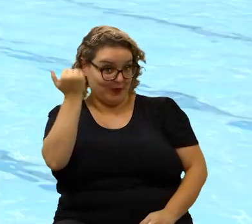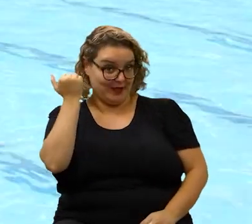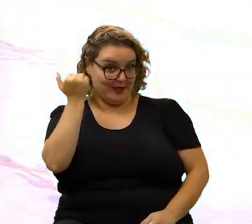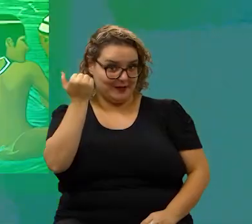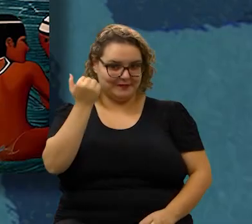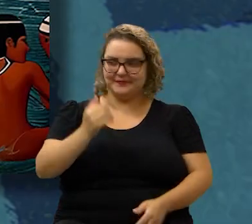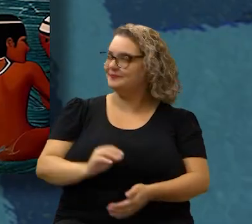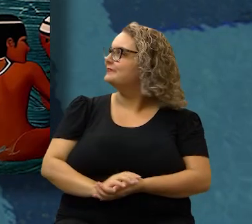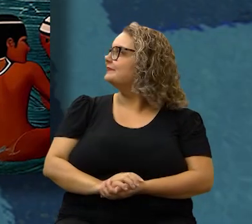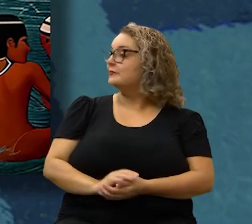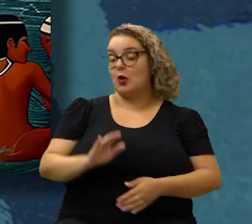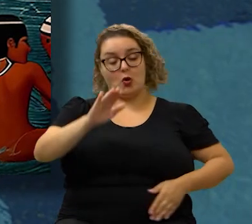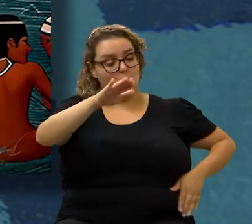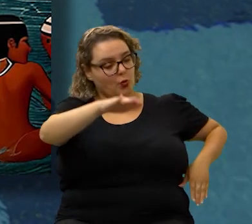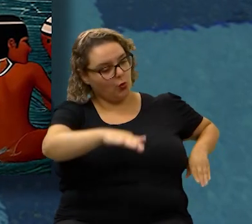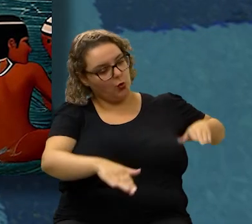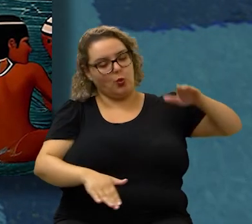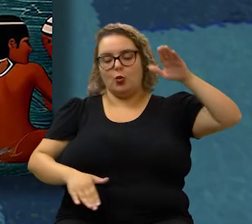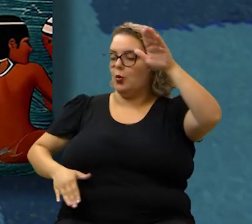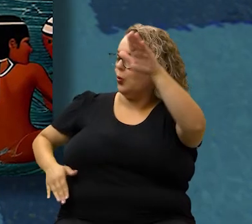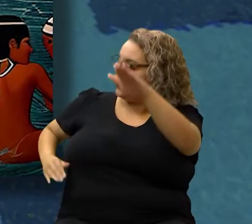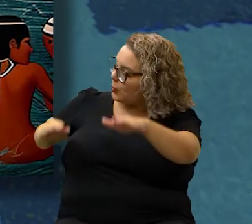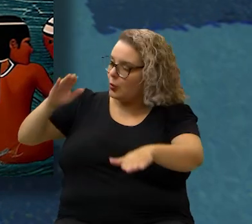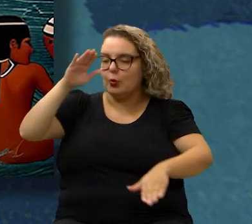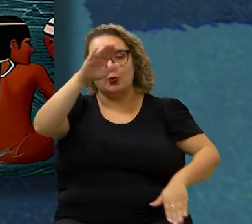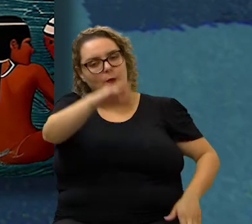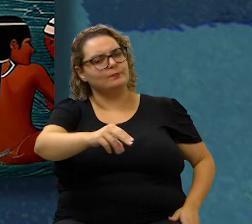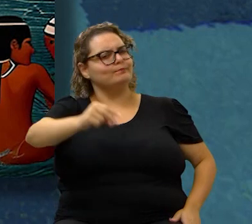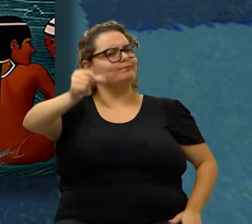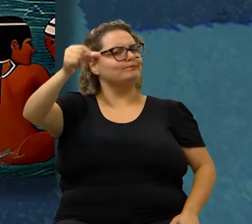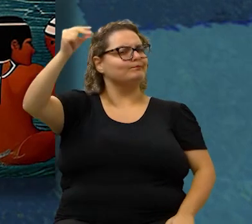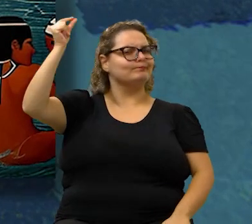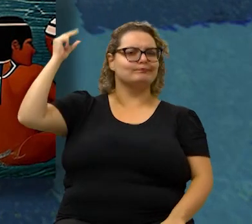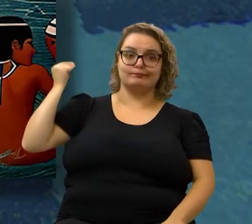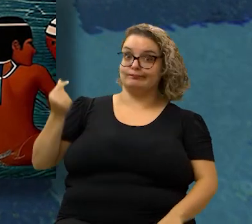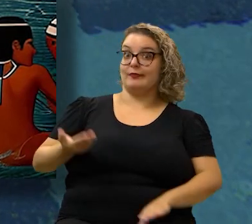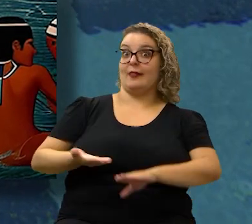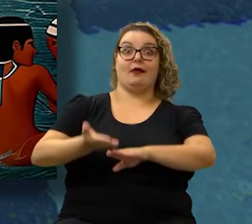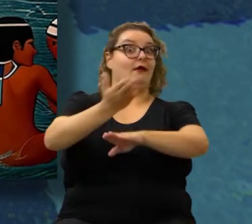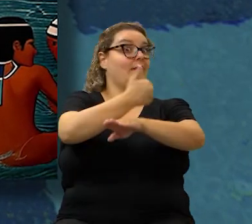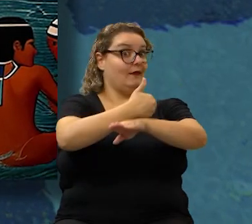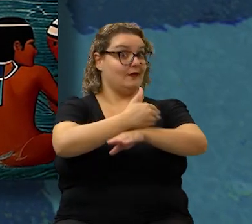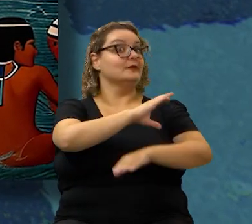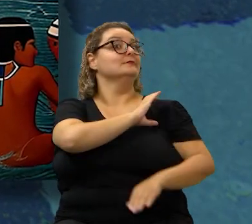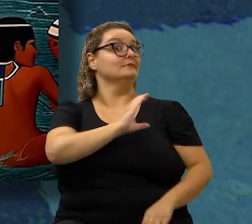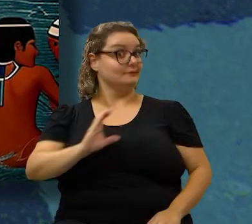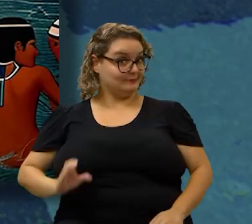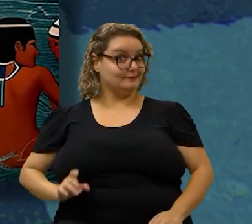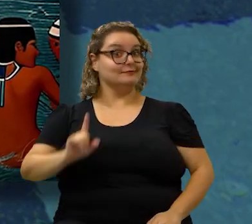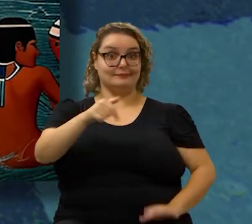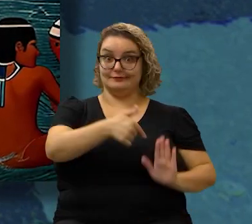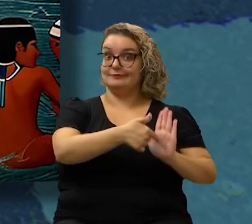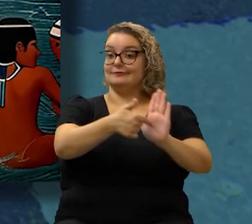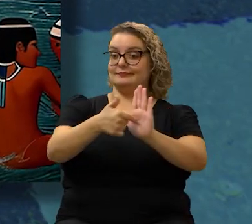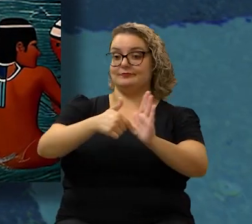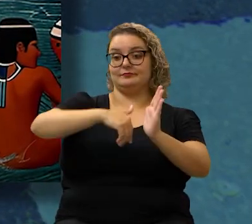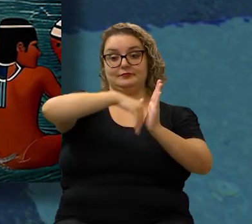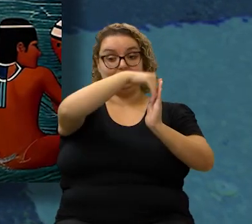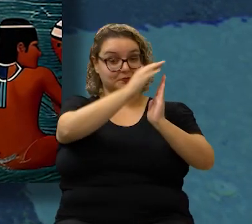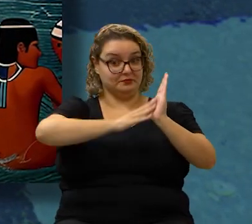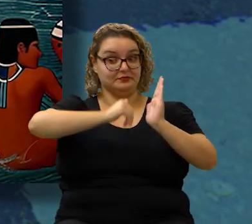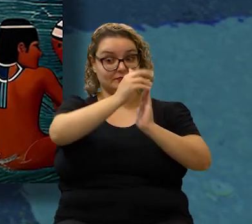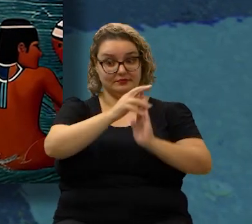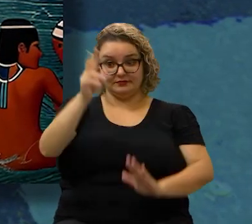lá? A natação é praticada desde muitos anos antes de Cristo. Isso é revelado por pinturas